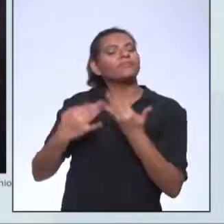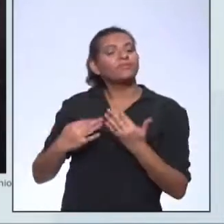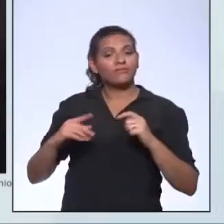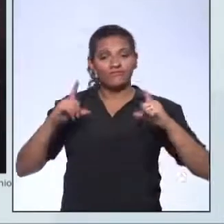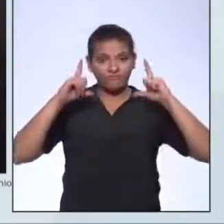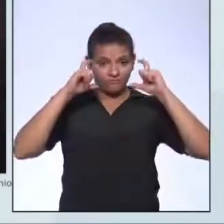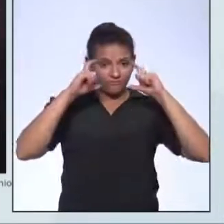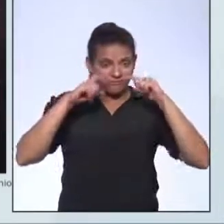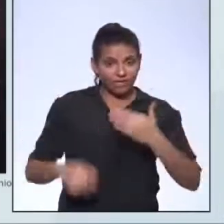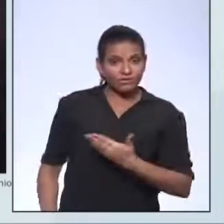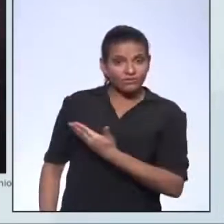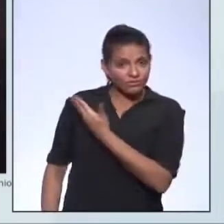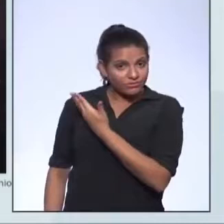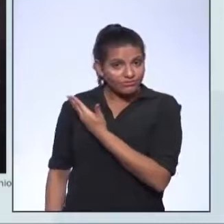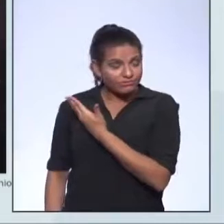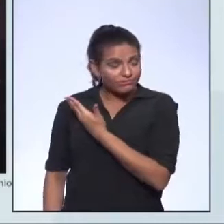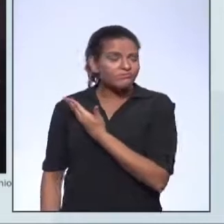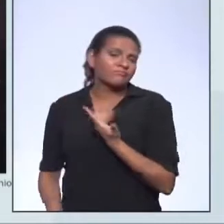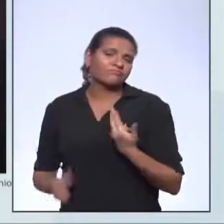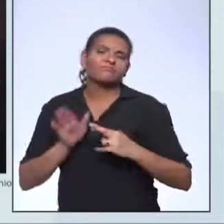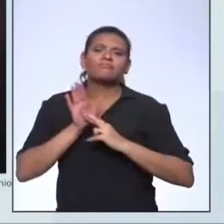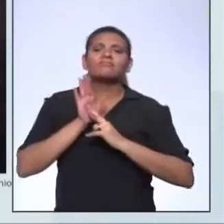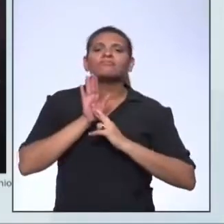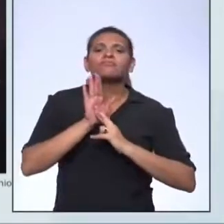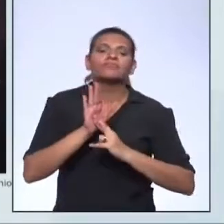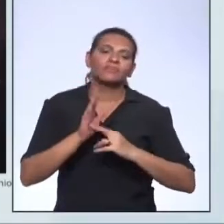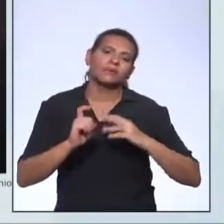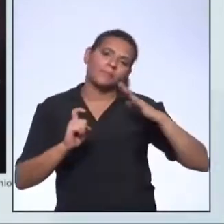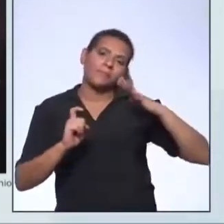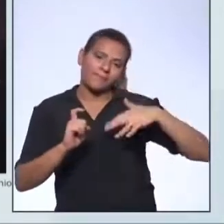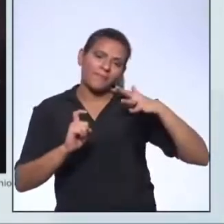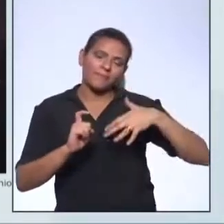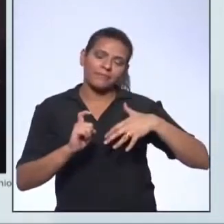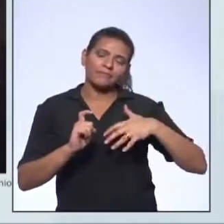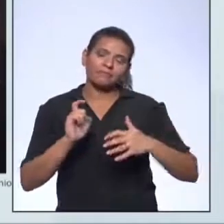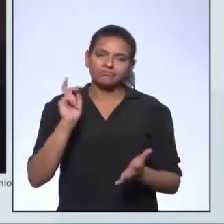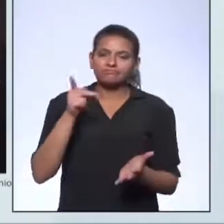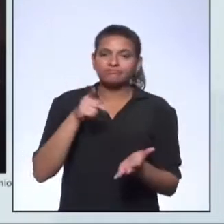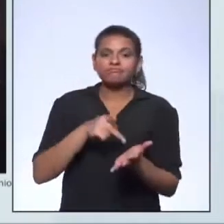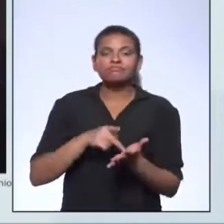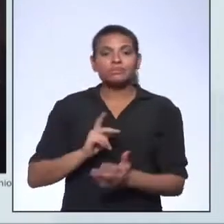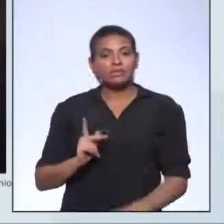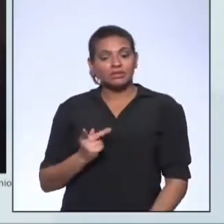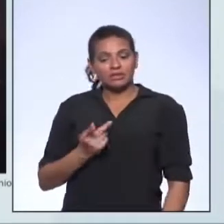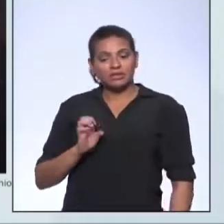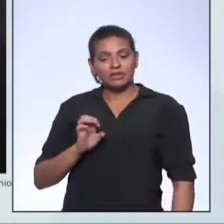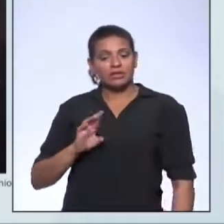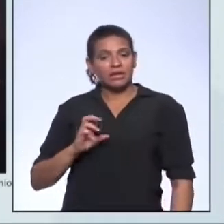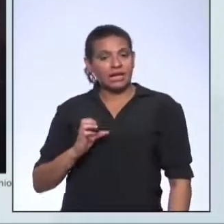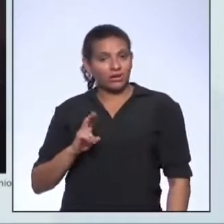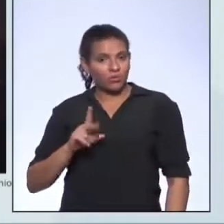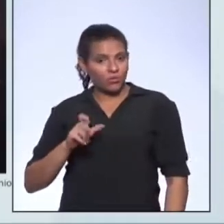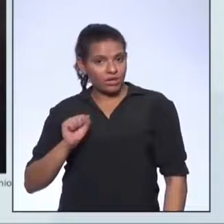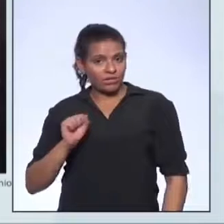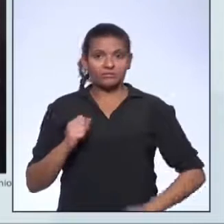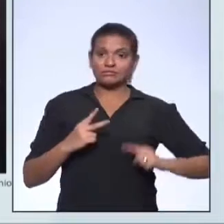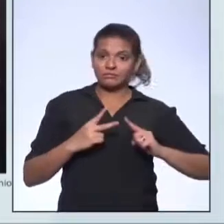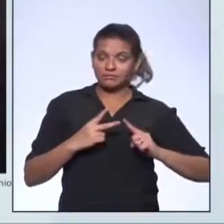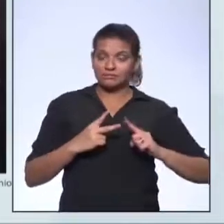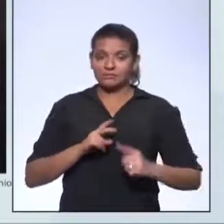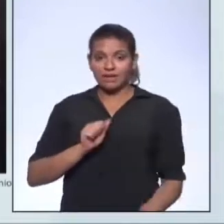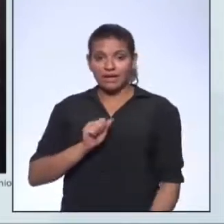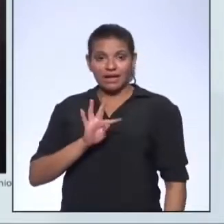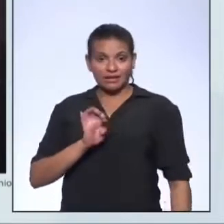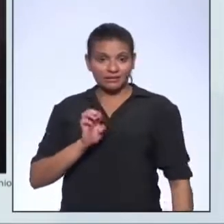imagem. Então, é também uma imagem simbólica, mitológica, que retrata aí Hércules e a deusa Atena.